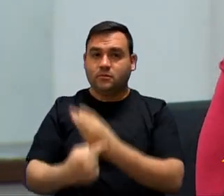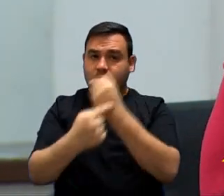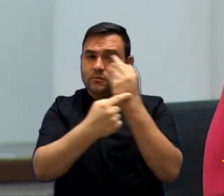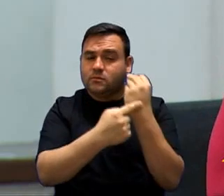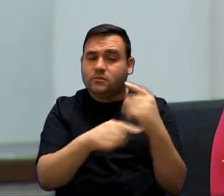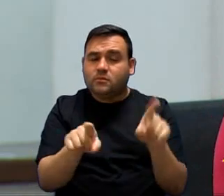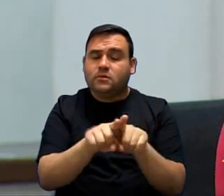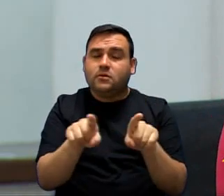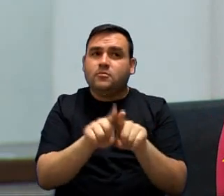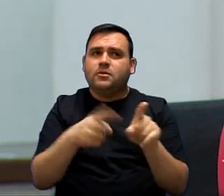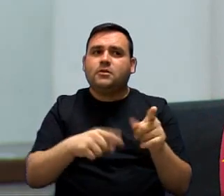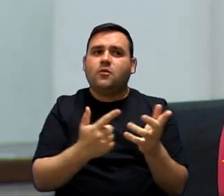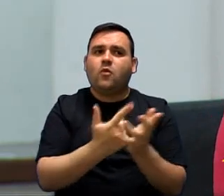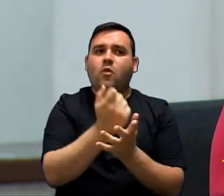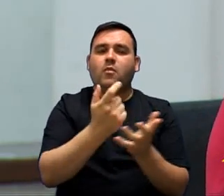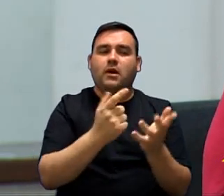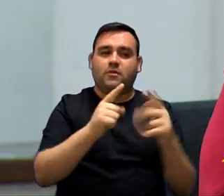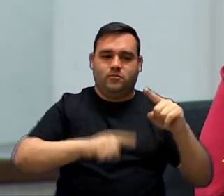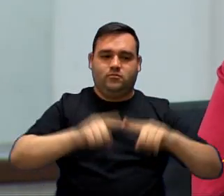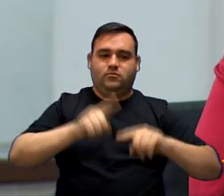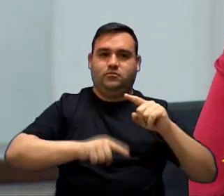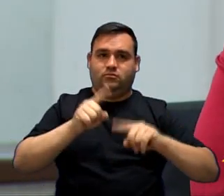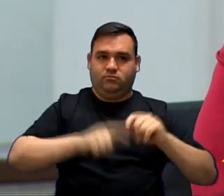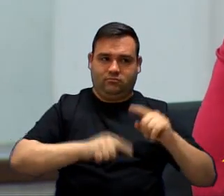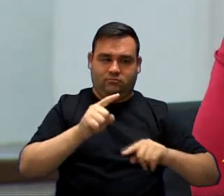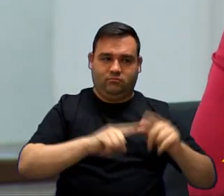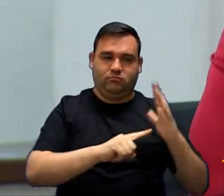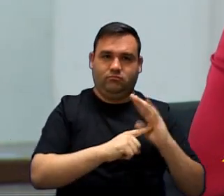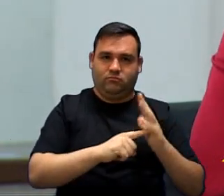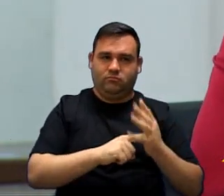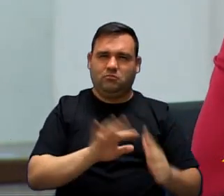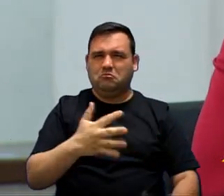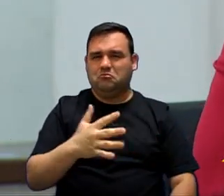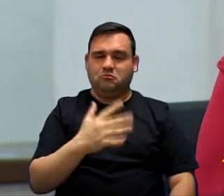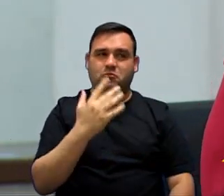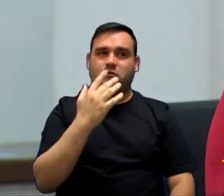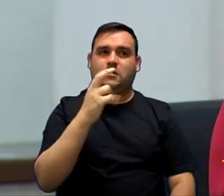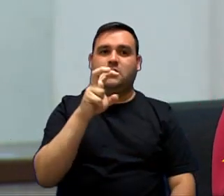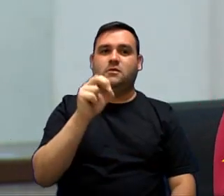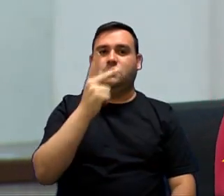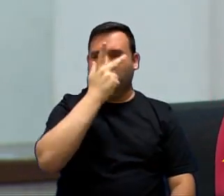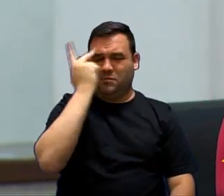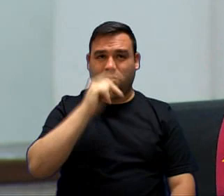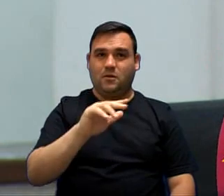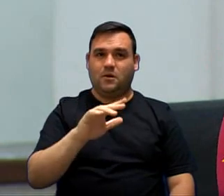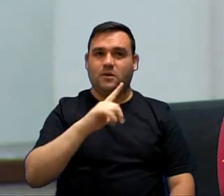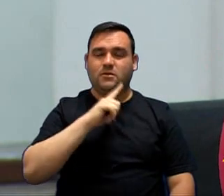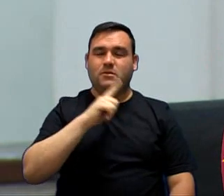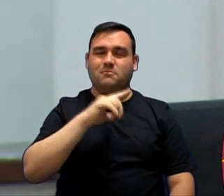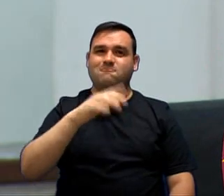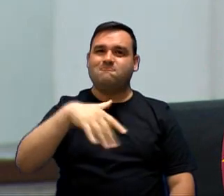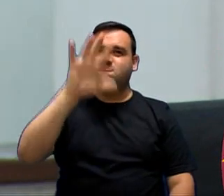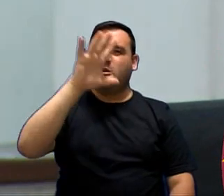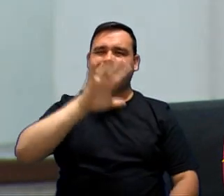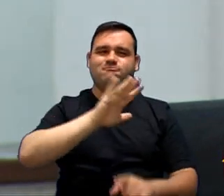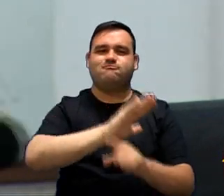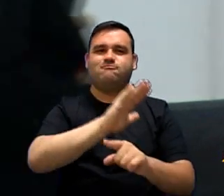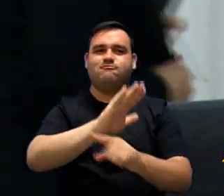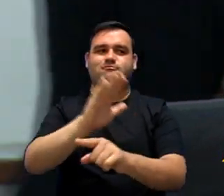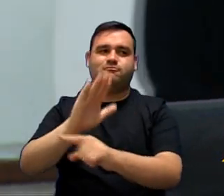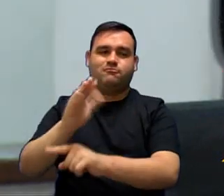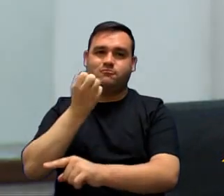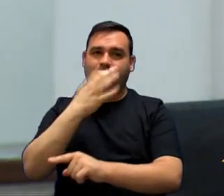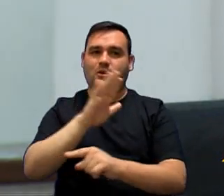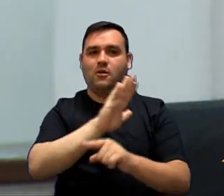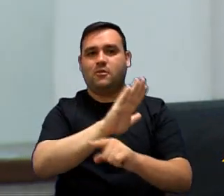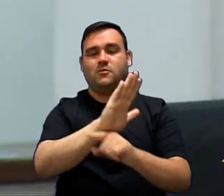ainda a aquisição desse equipamento, mais de 50 pessoas deverão ser beneficiadas,